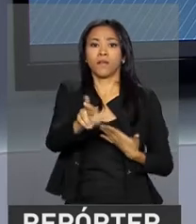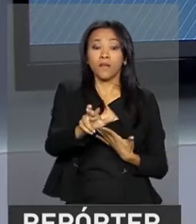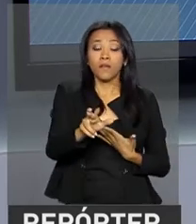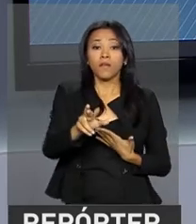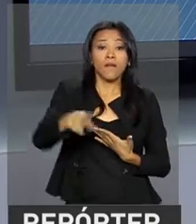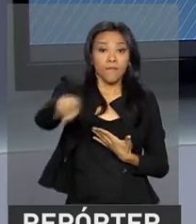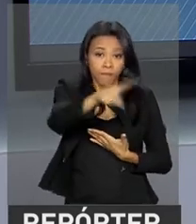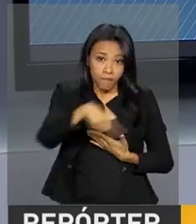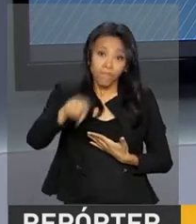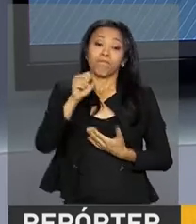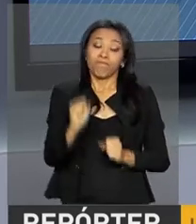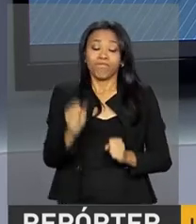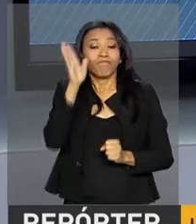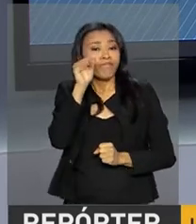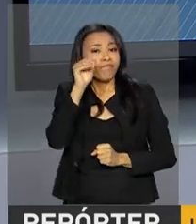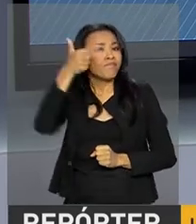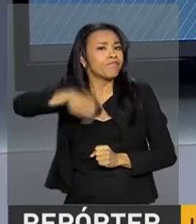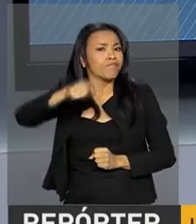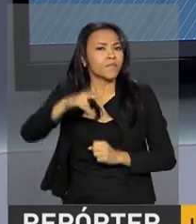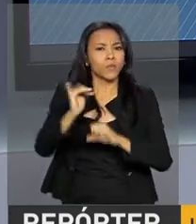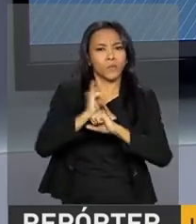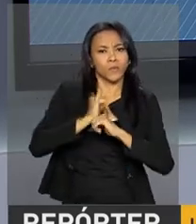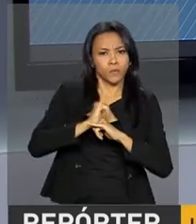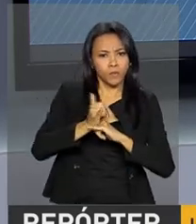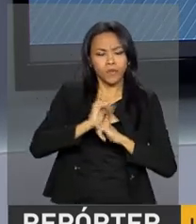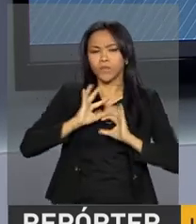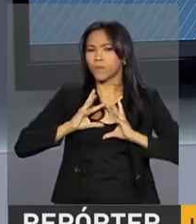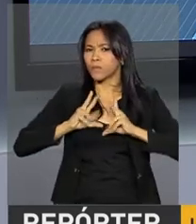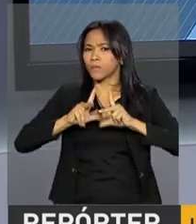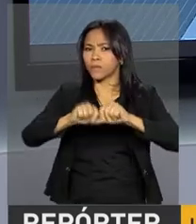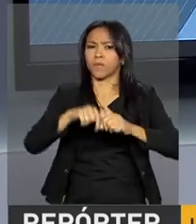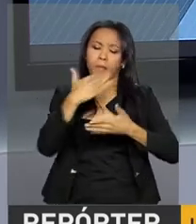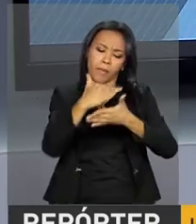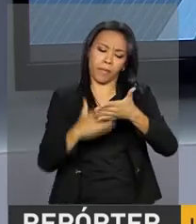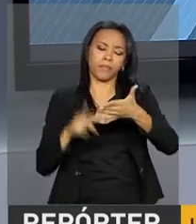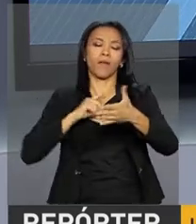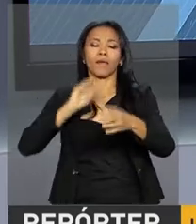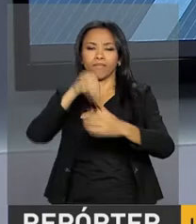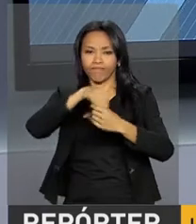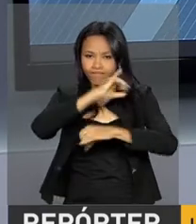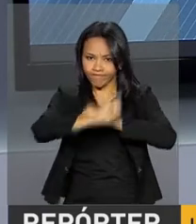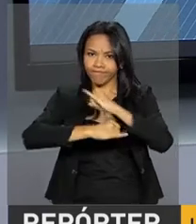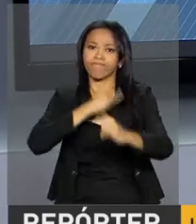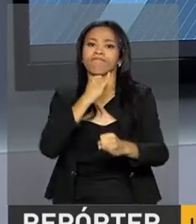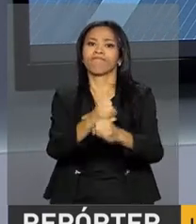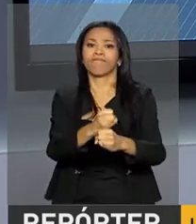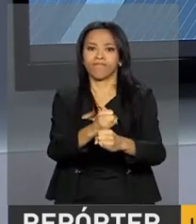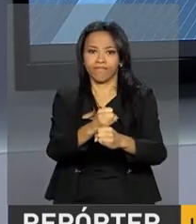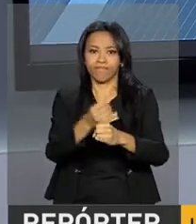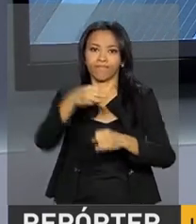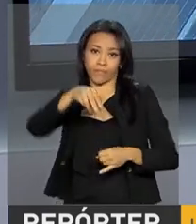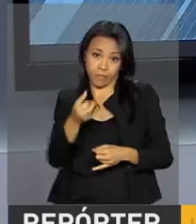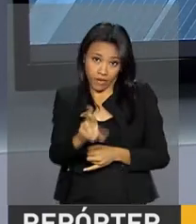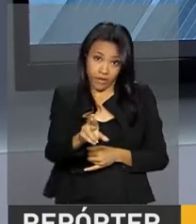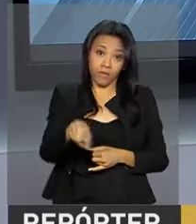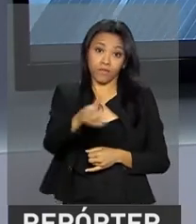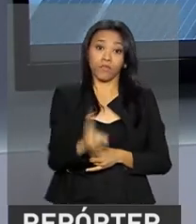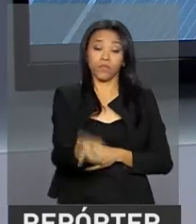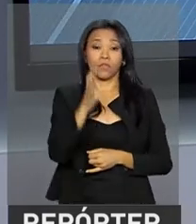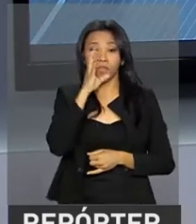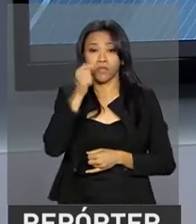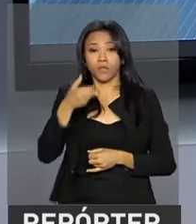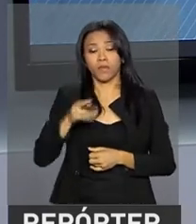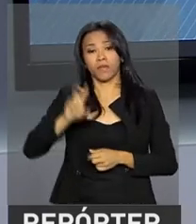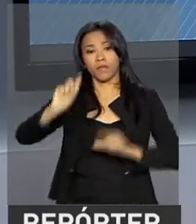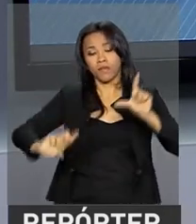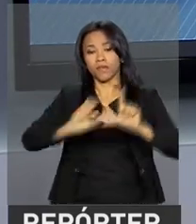NBR. Você pode rever as reportagens no YouTube e toda a nossa programação também está na página da NBR. Continue com a gente aqui